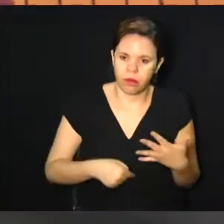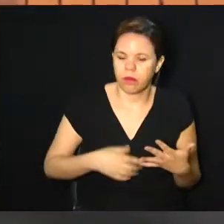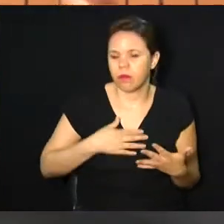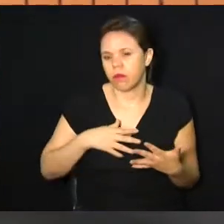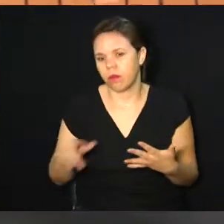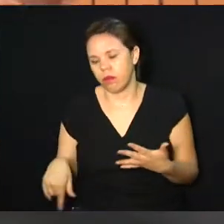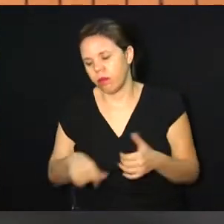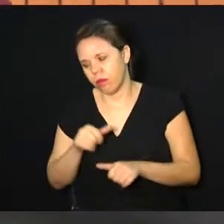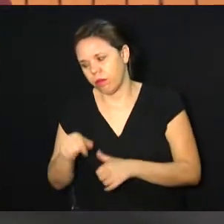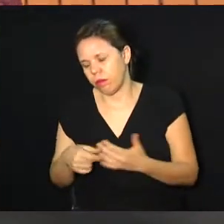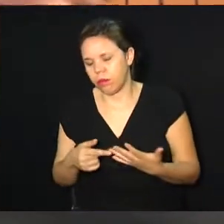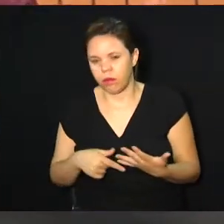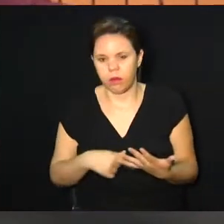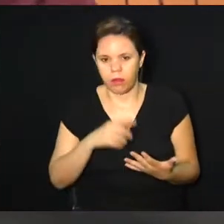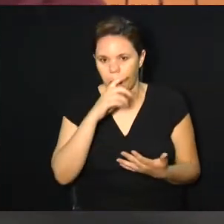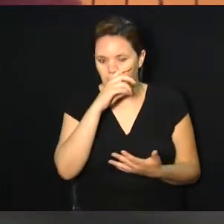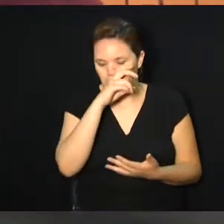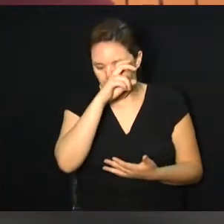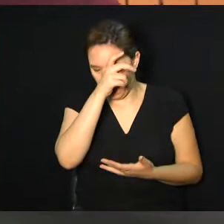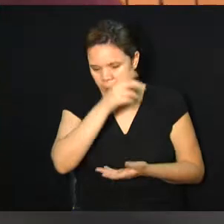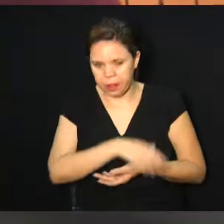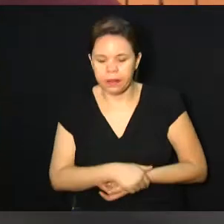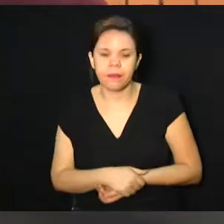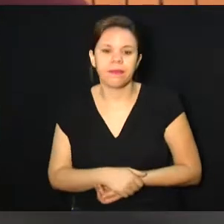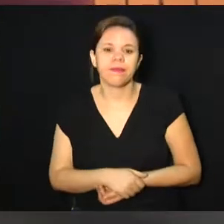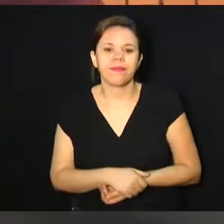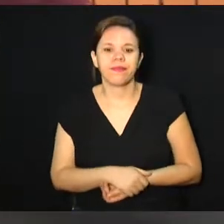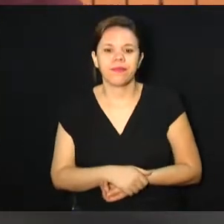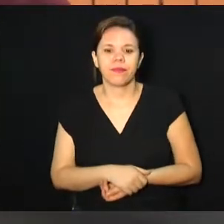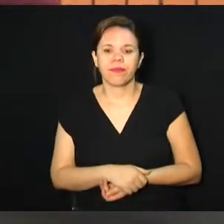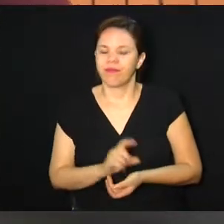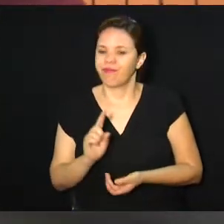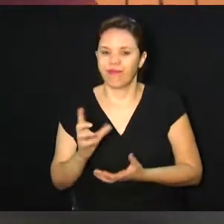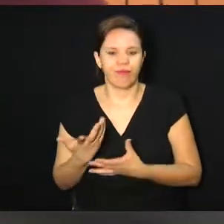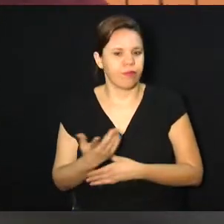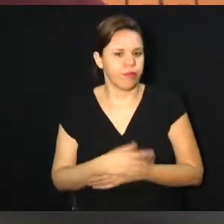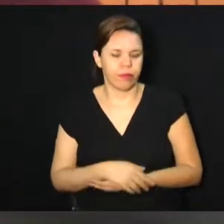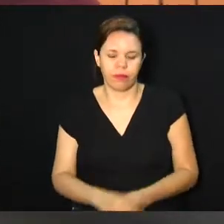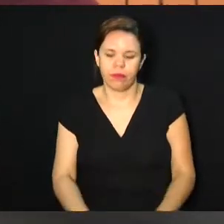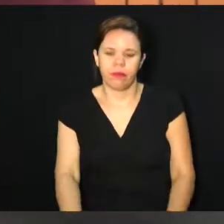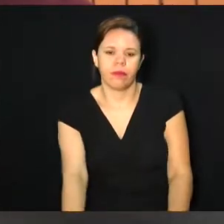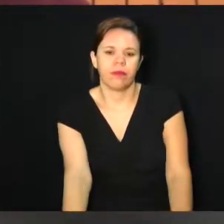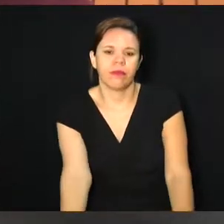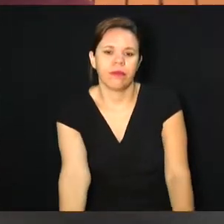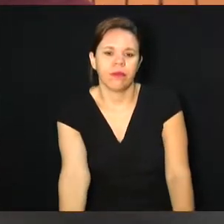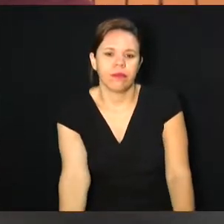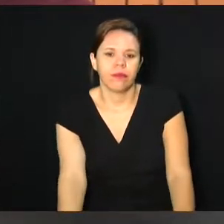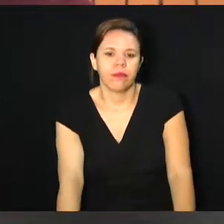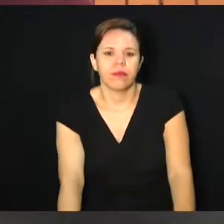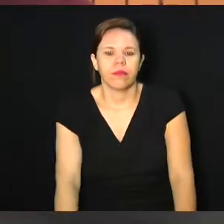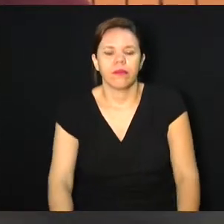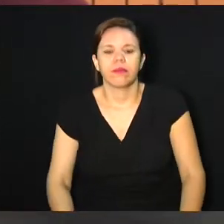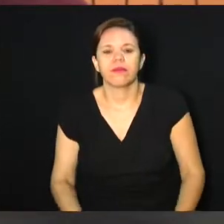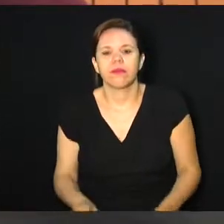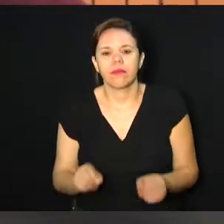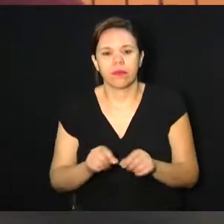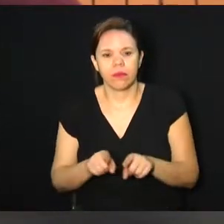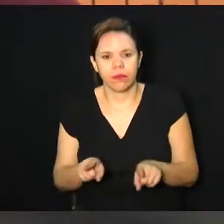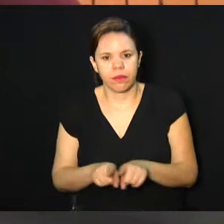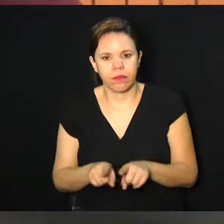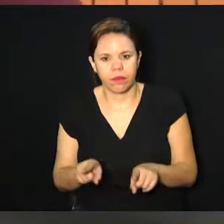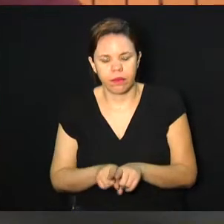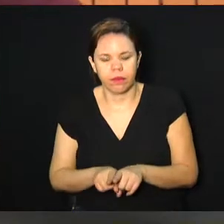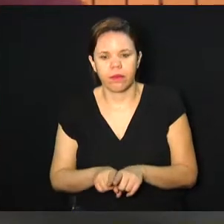acho que tinha que mudar isso, X, Y, Z. Isso não aconteceu. Também fizemos outro evento no Céu Florence,